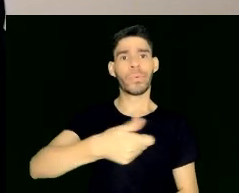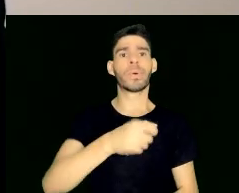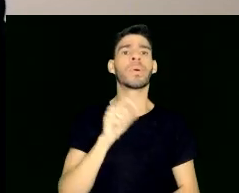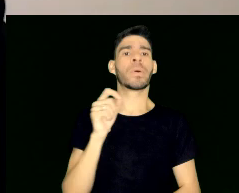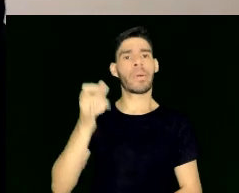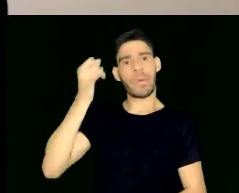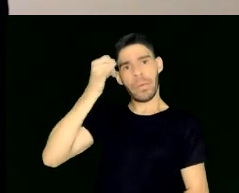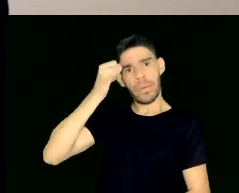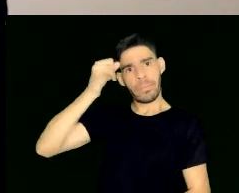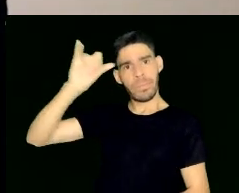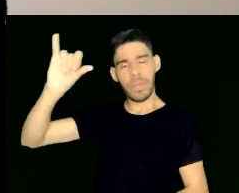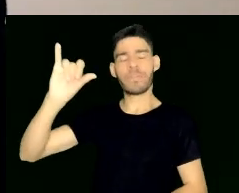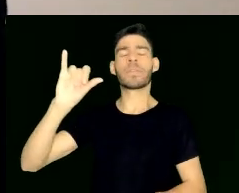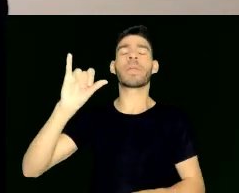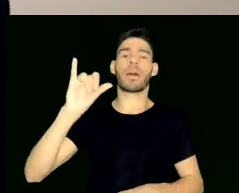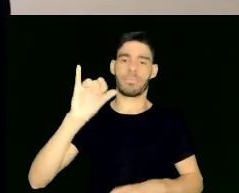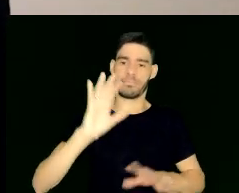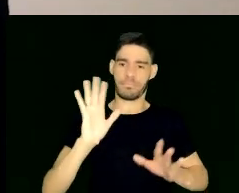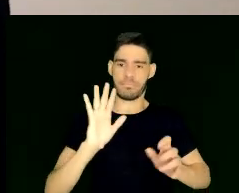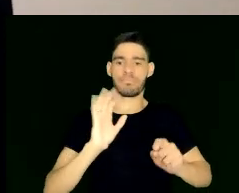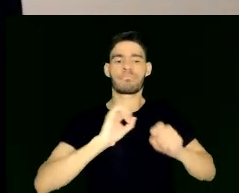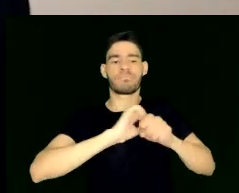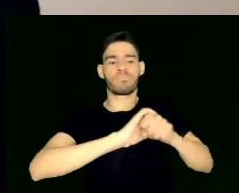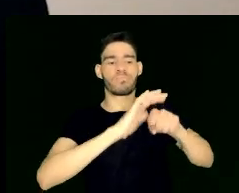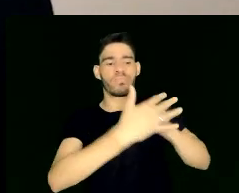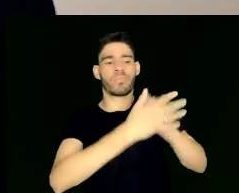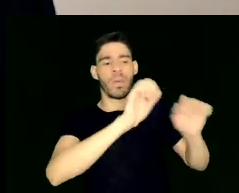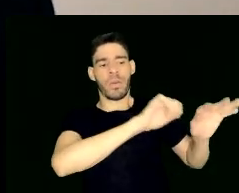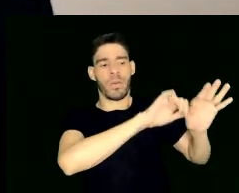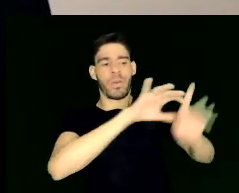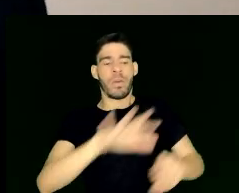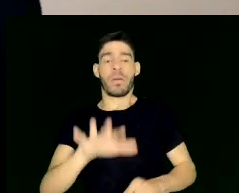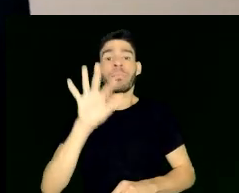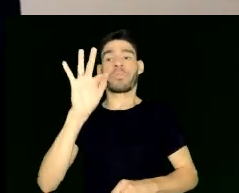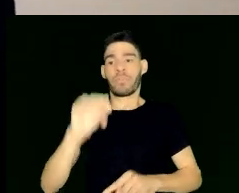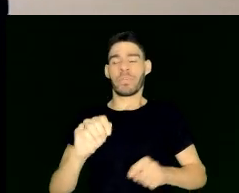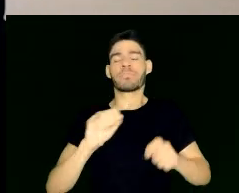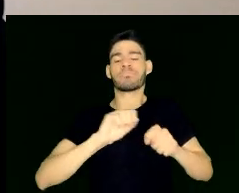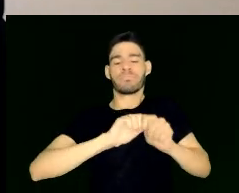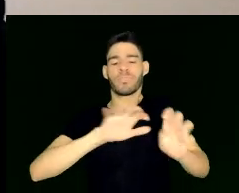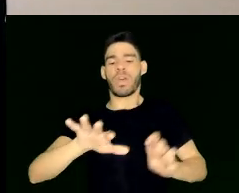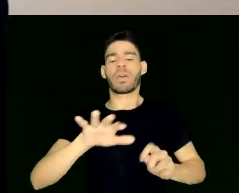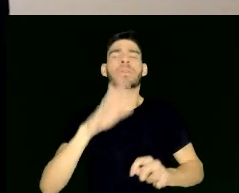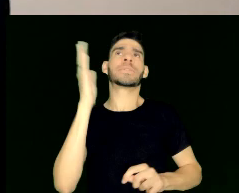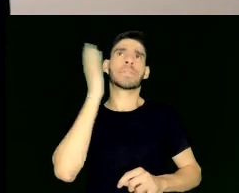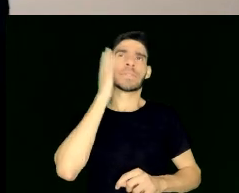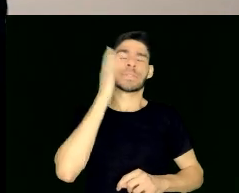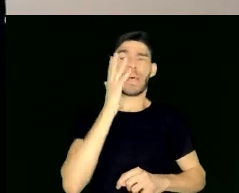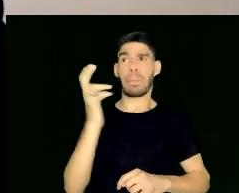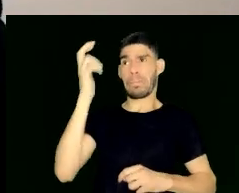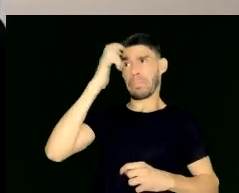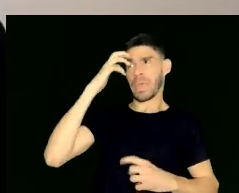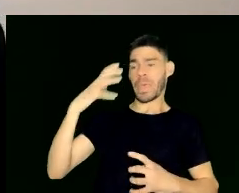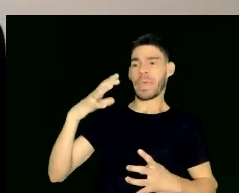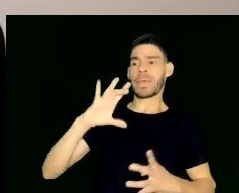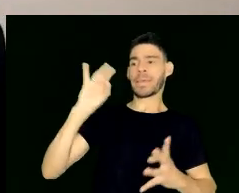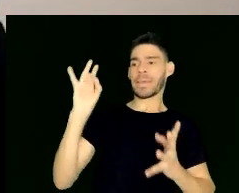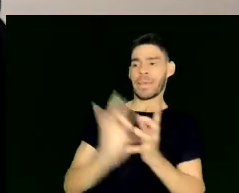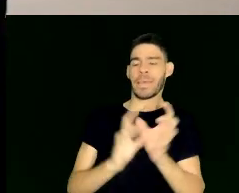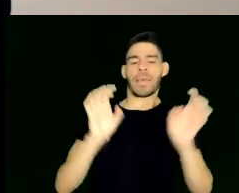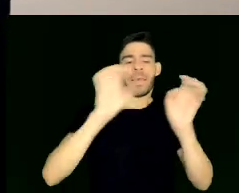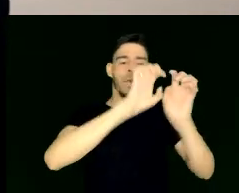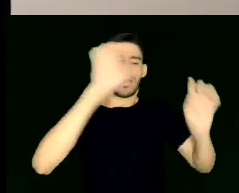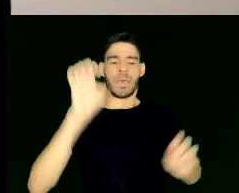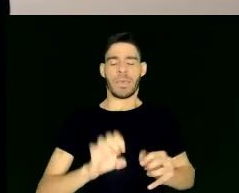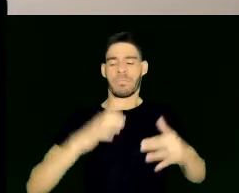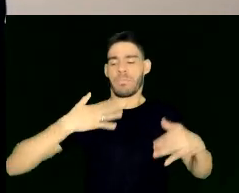eficientes, preventivas e de combate à Covid, considerando a realidade cultural, a